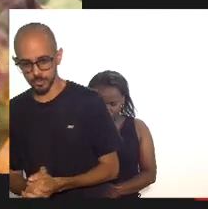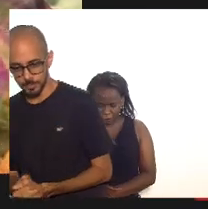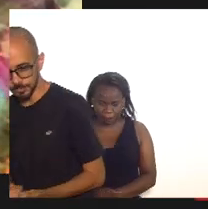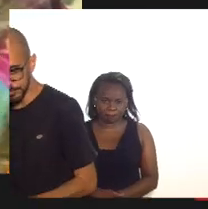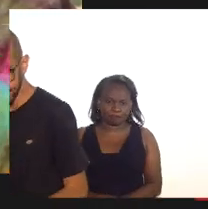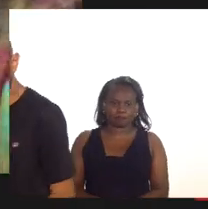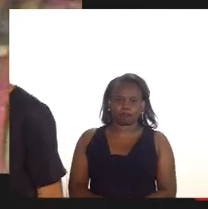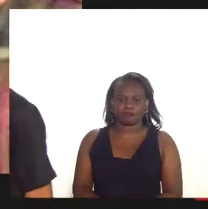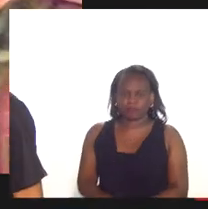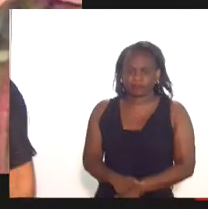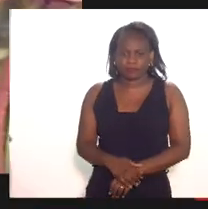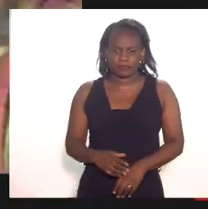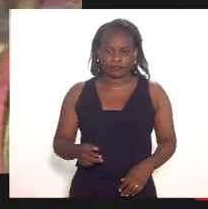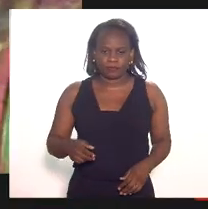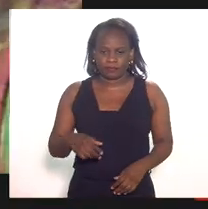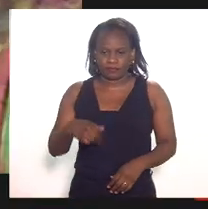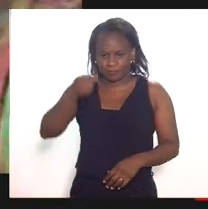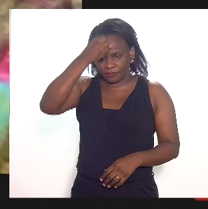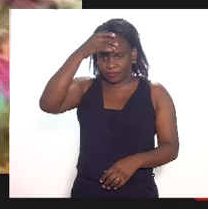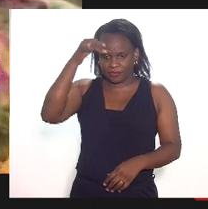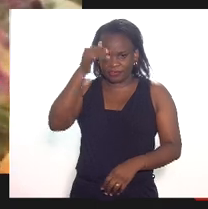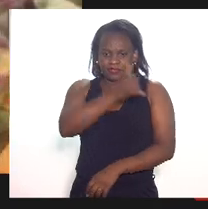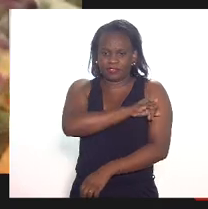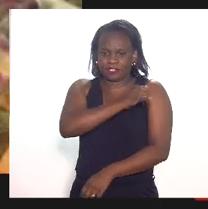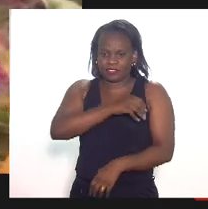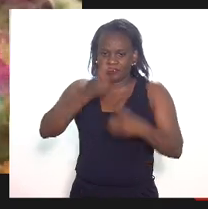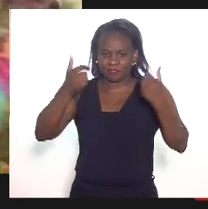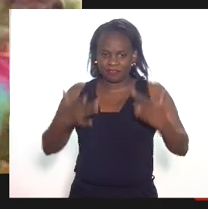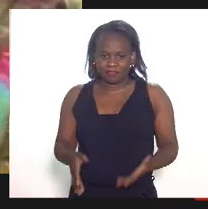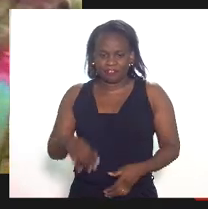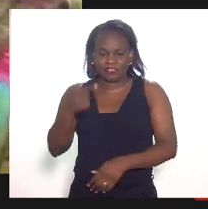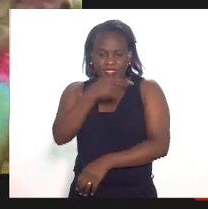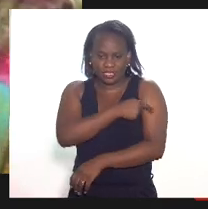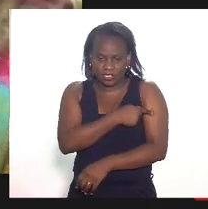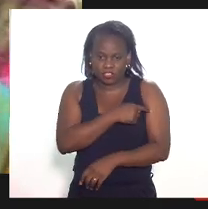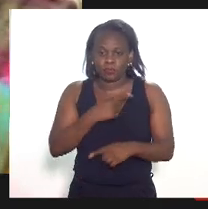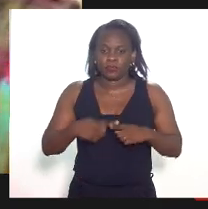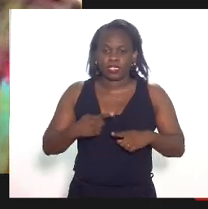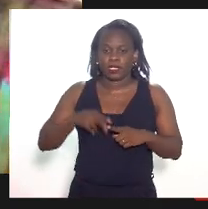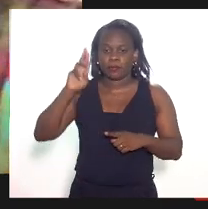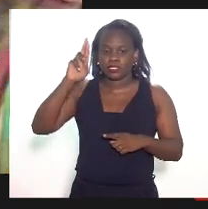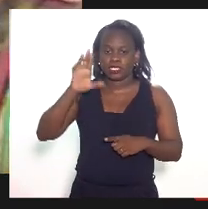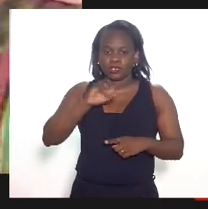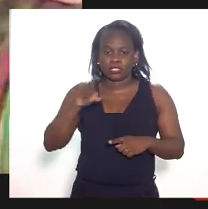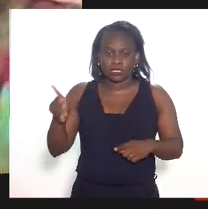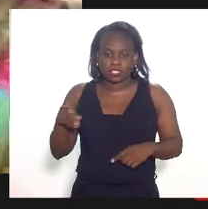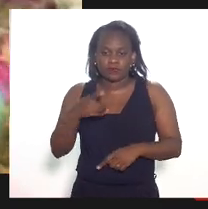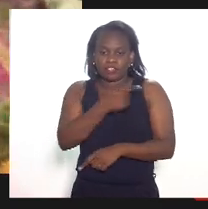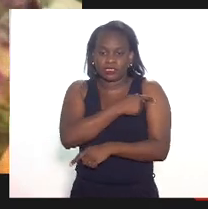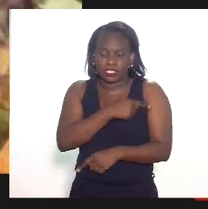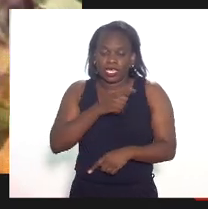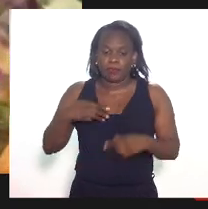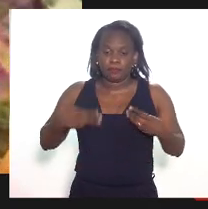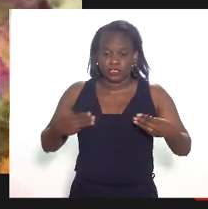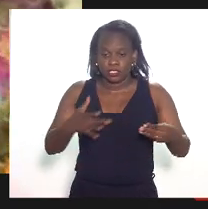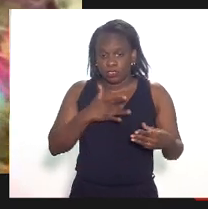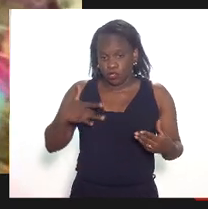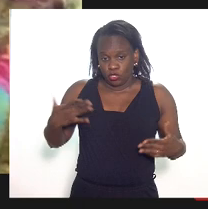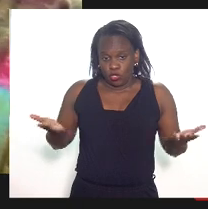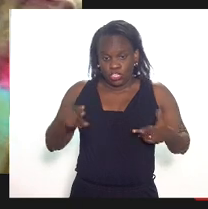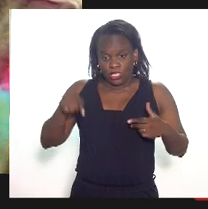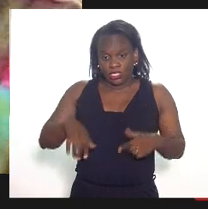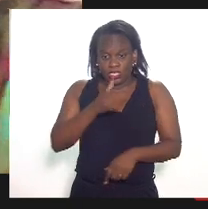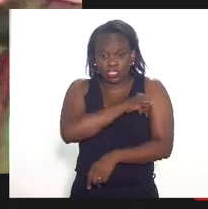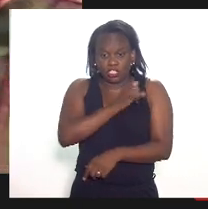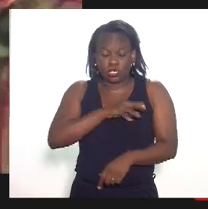eu falo da vacinação, porque quem sempre coordenou as vacinas foi o Ministério da Saúde, hoje aqui no Rio de Janeiro quem